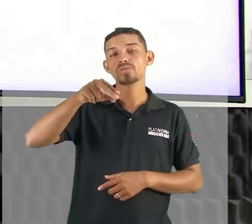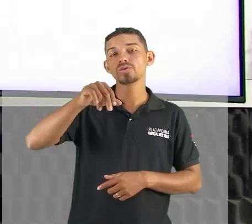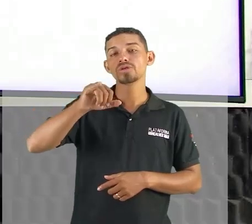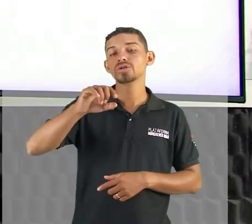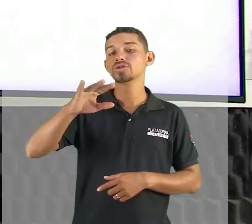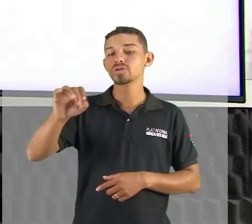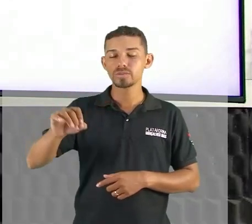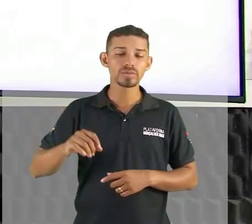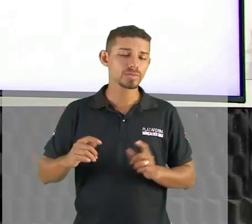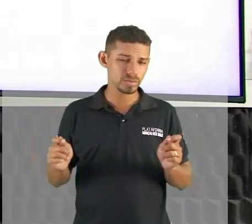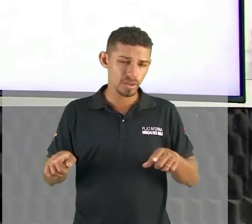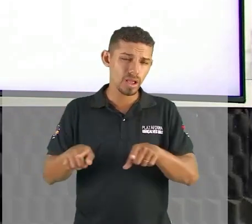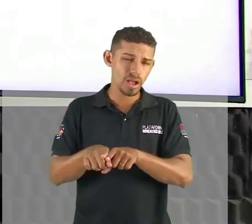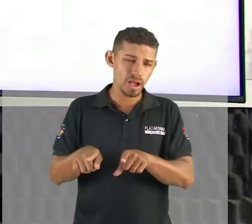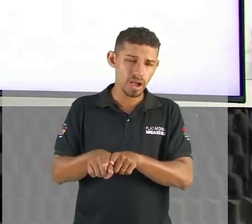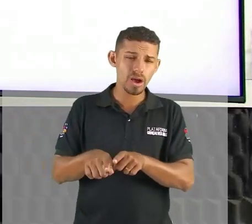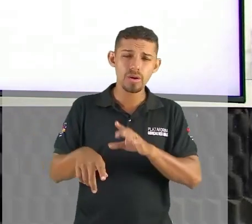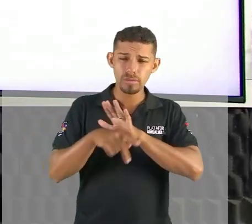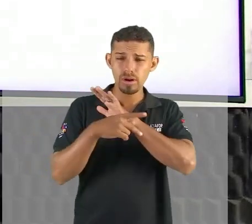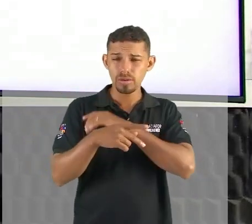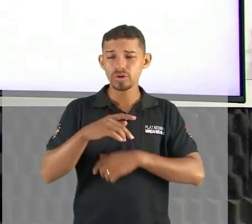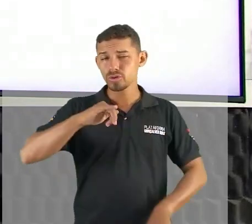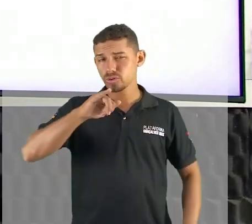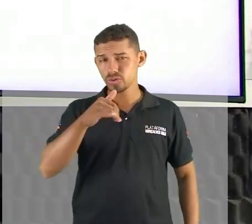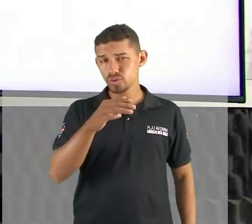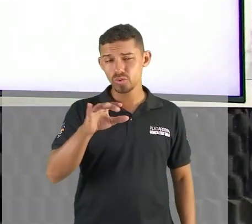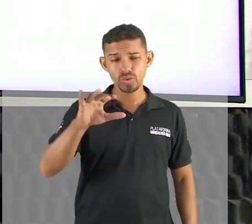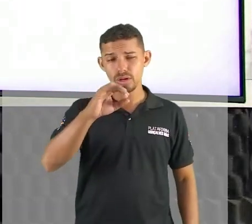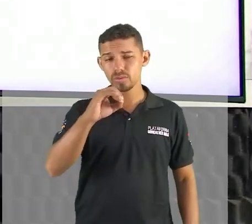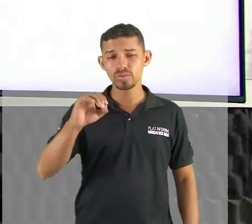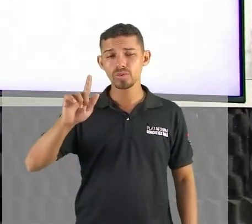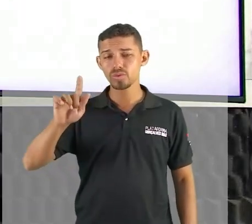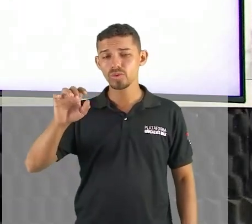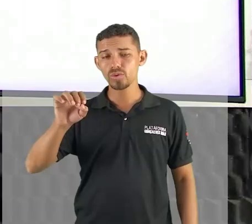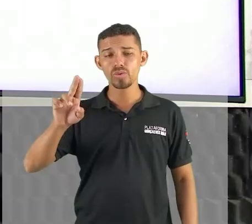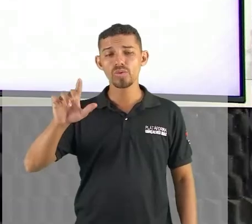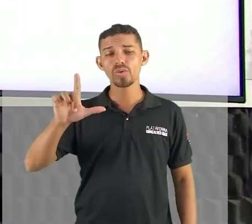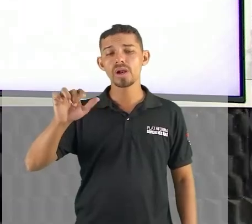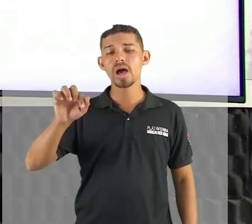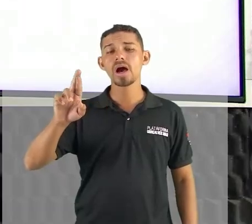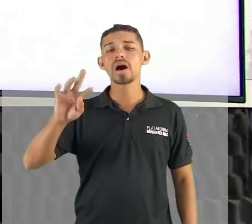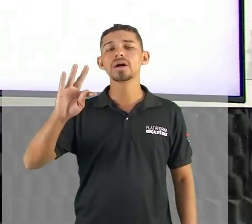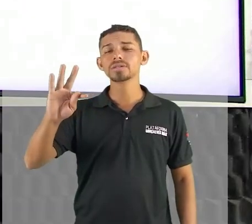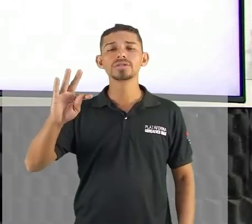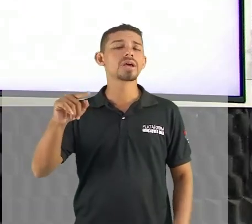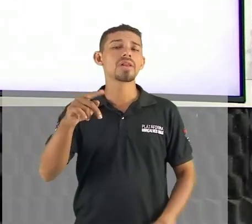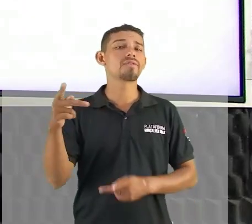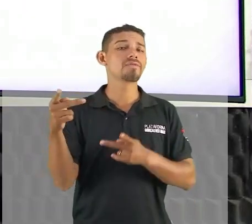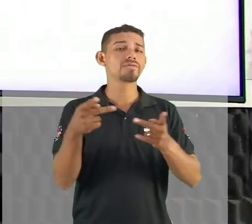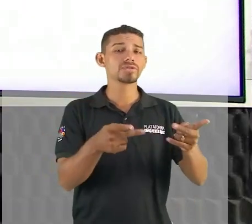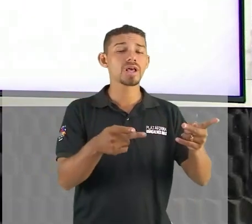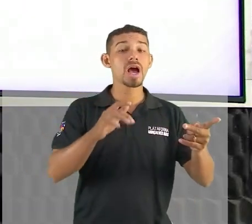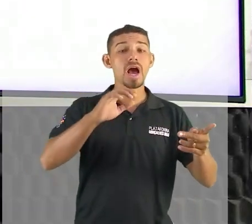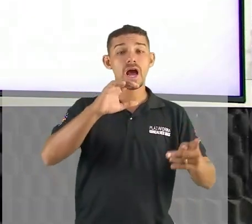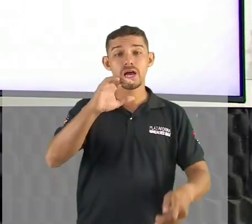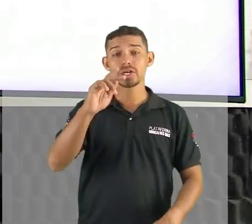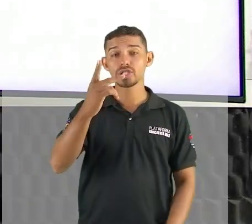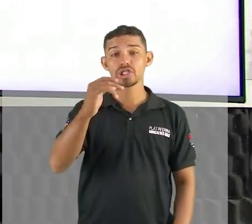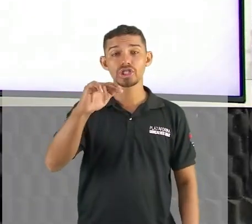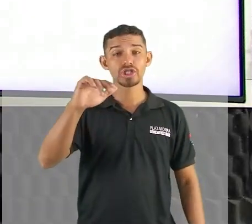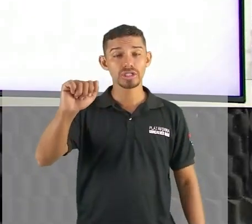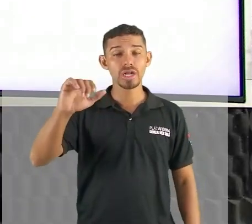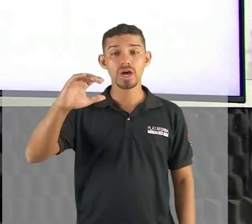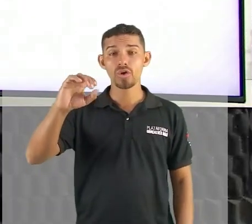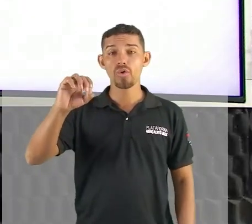João Goulart seria, então, um comunista, né, implantado no Brasil, até porque ele foi visitar a China comunista.